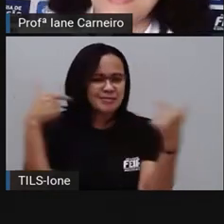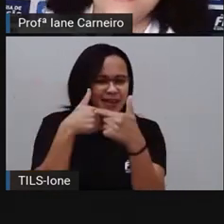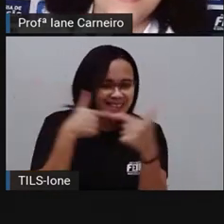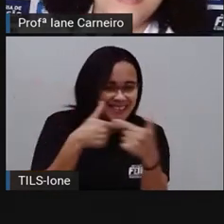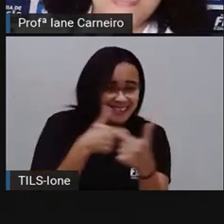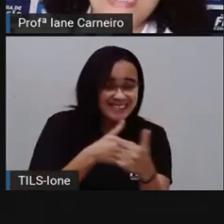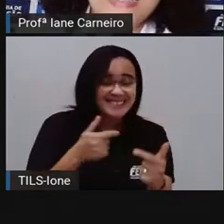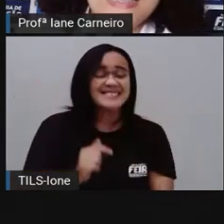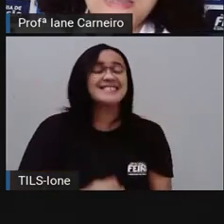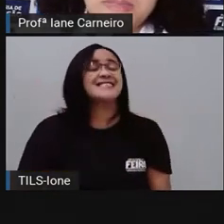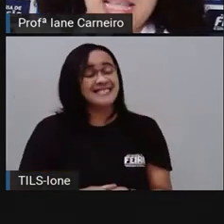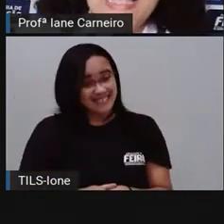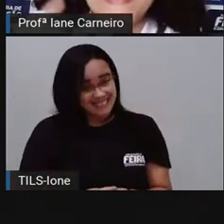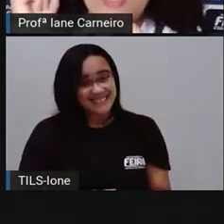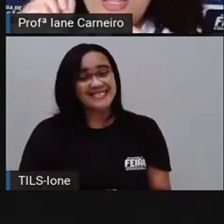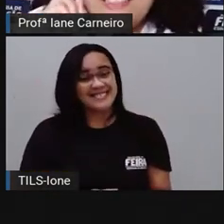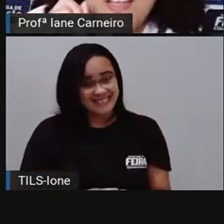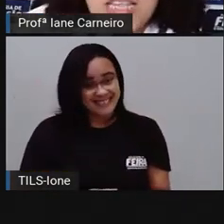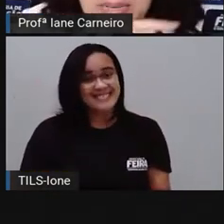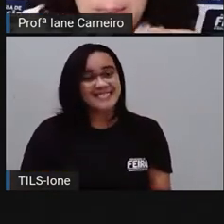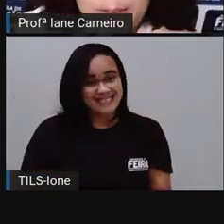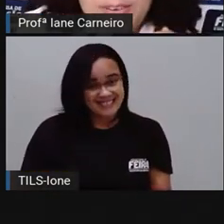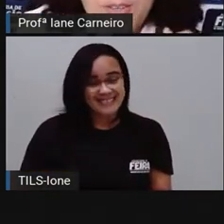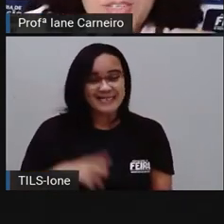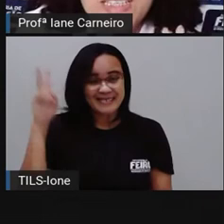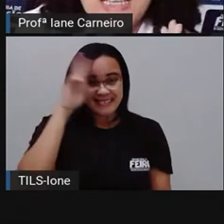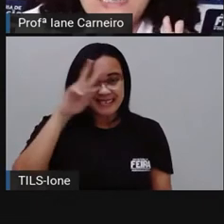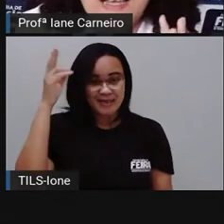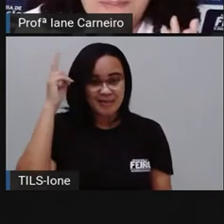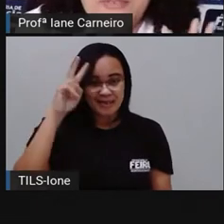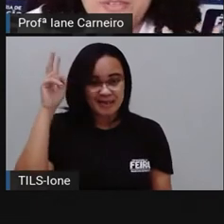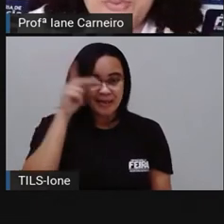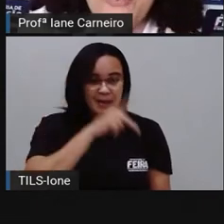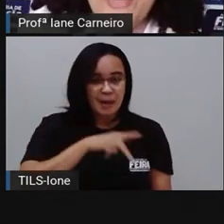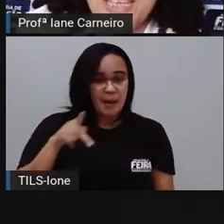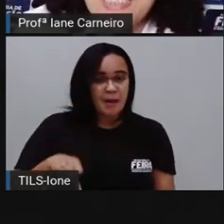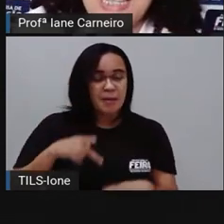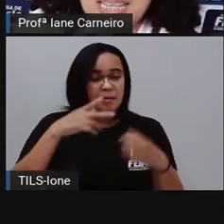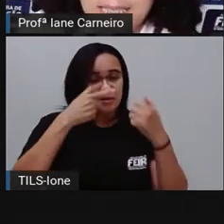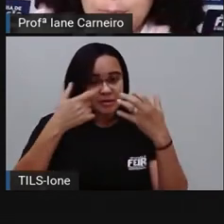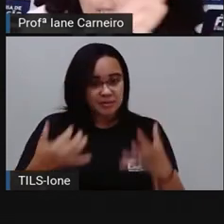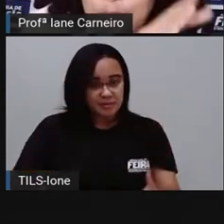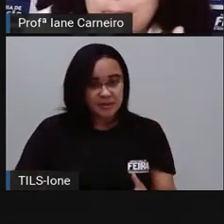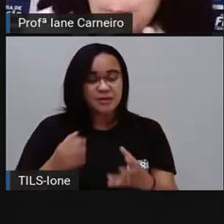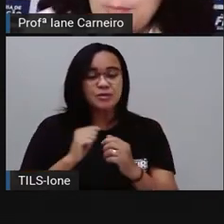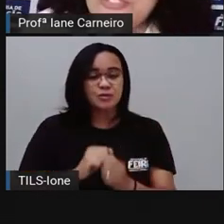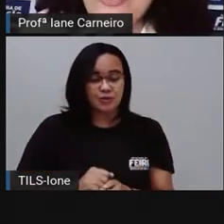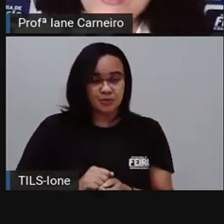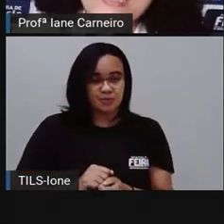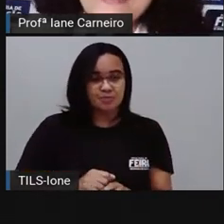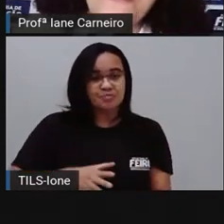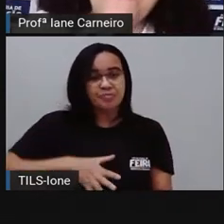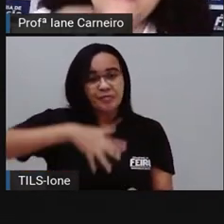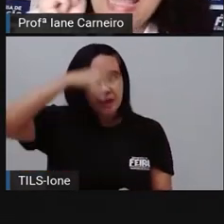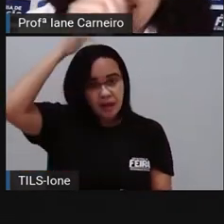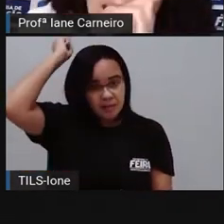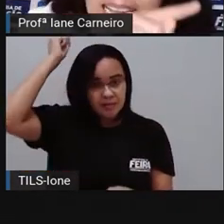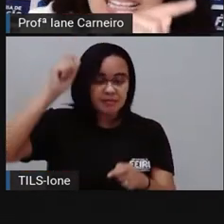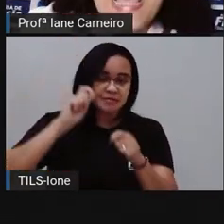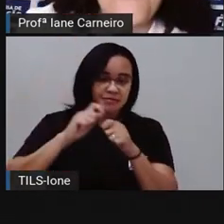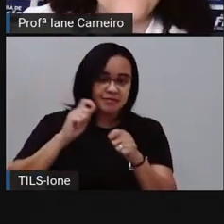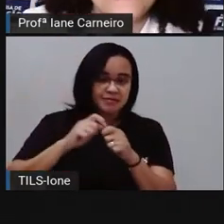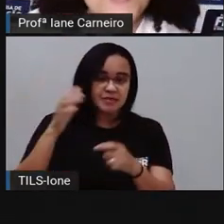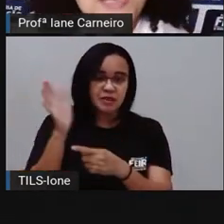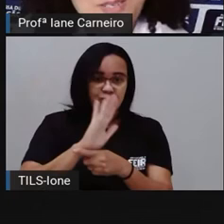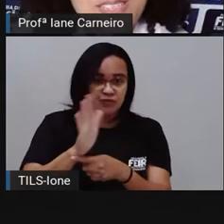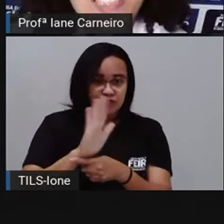humor, assim. E olha só, lembra que a Pro falou que a prefeitura fez, né, aqueles vídeos que a Pro mostrou no início?